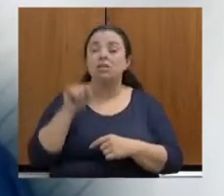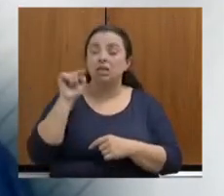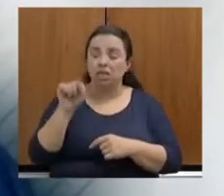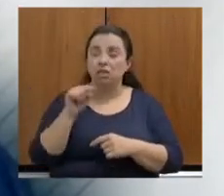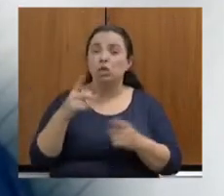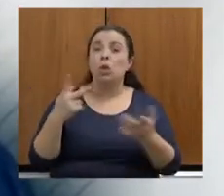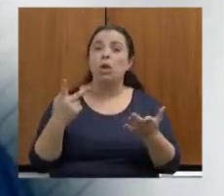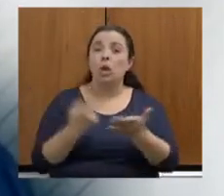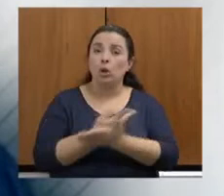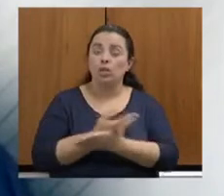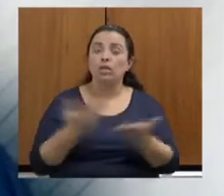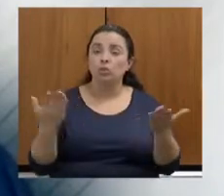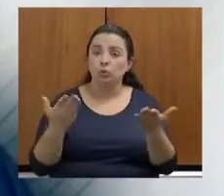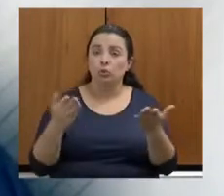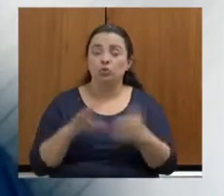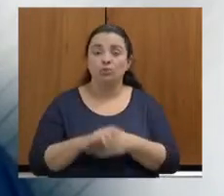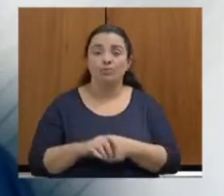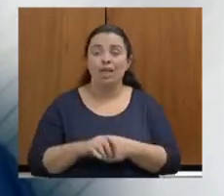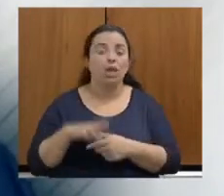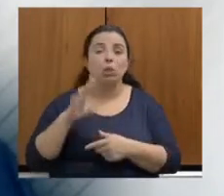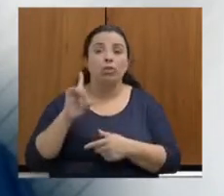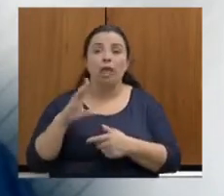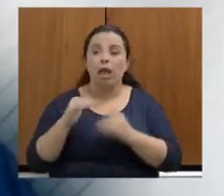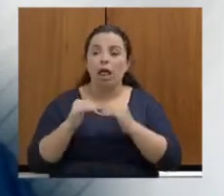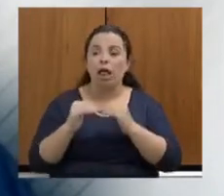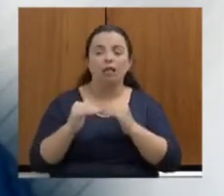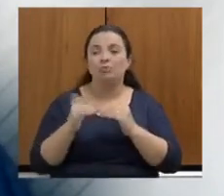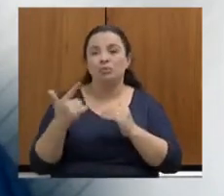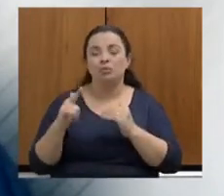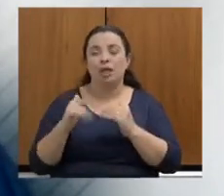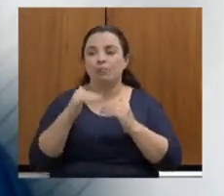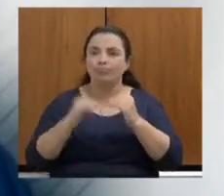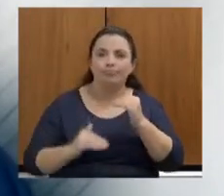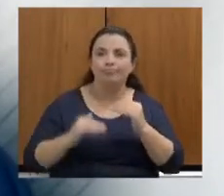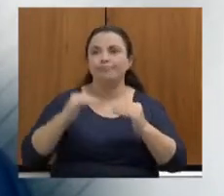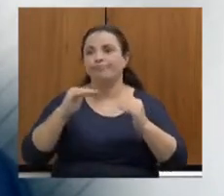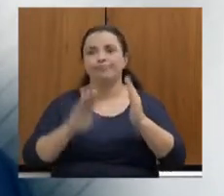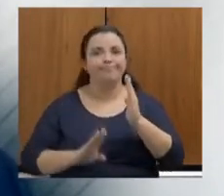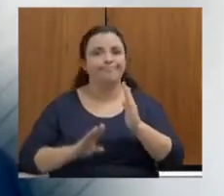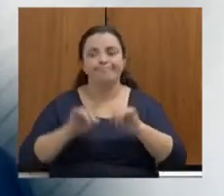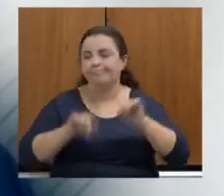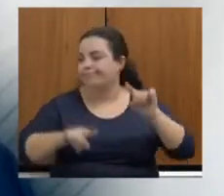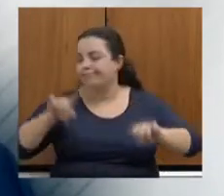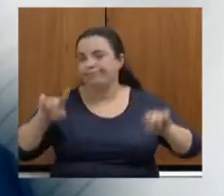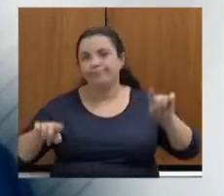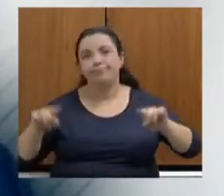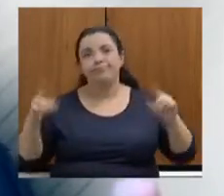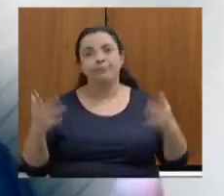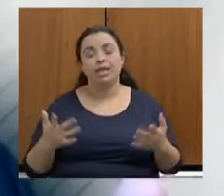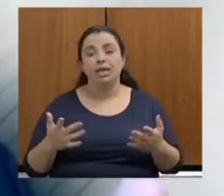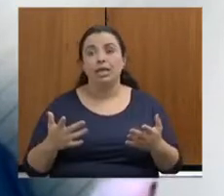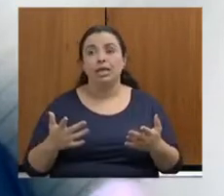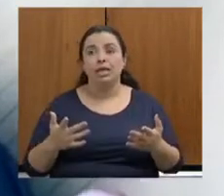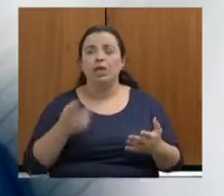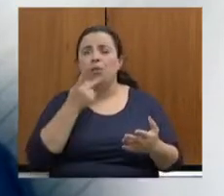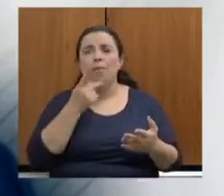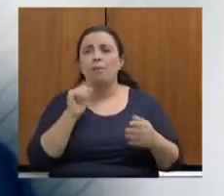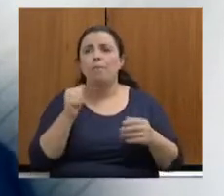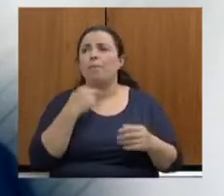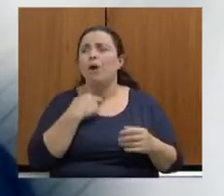instável e que não é possível se dizer se vai se conseguir uma repactuação ou não é então